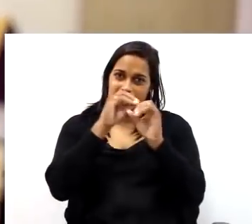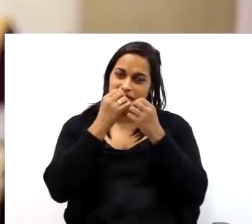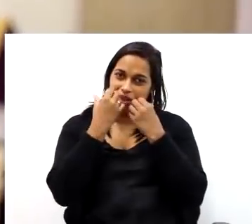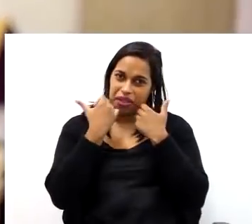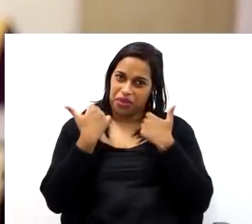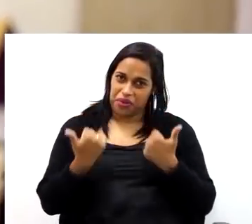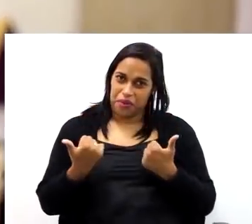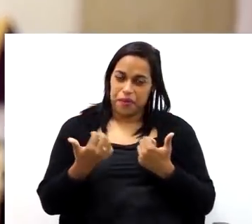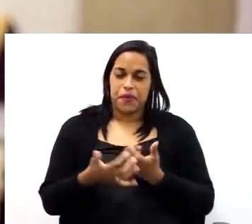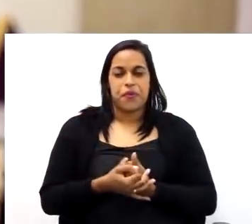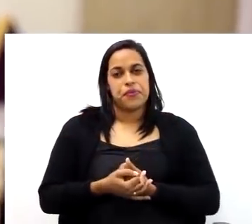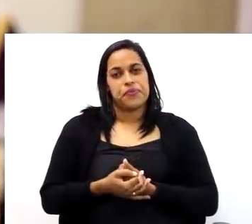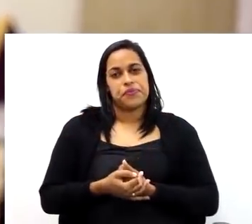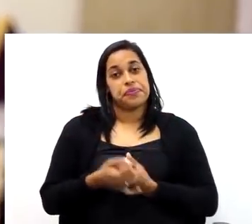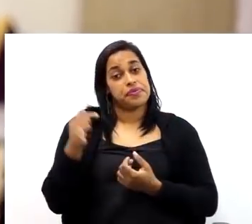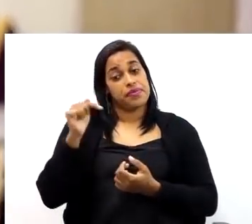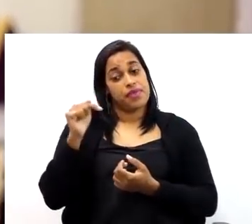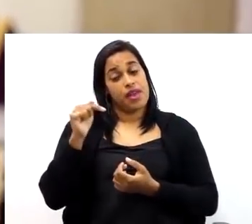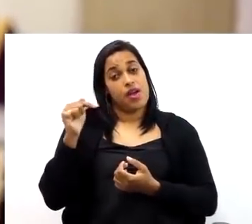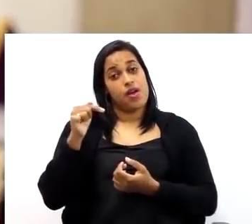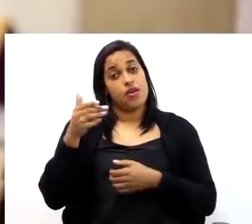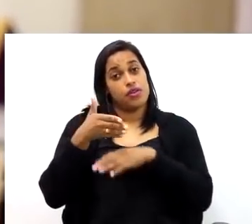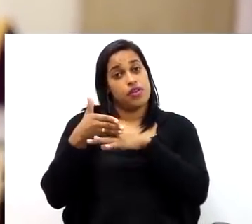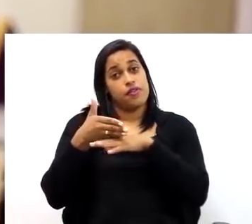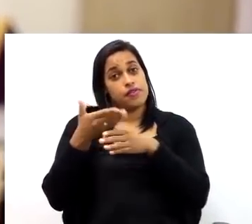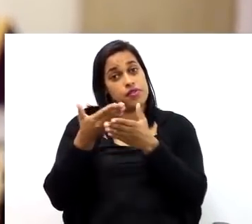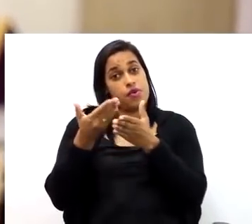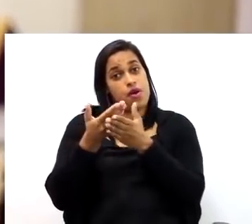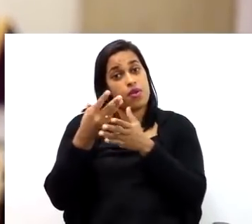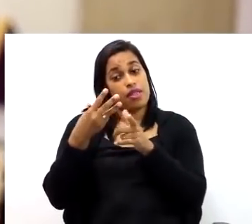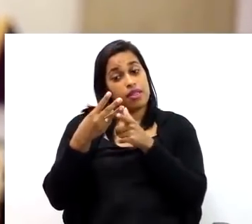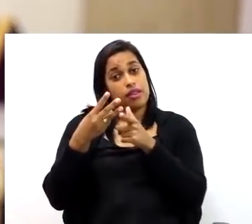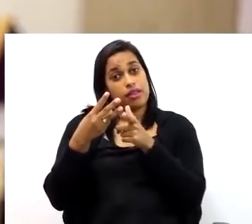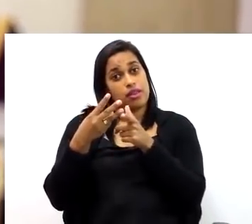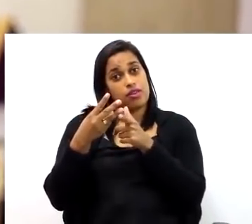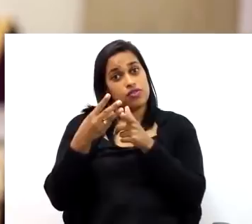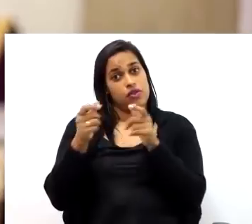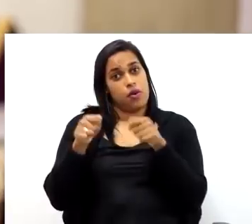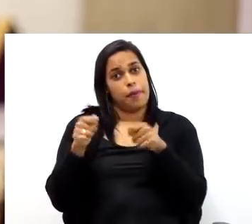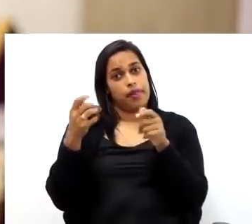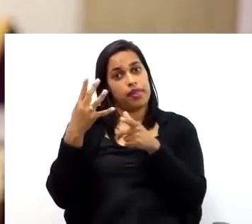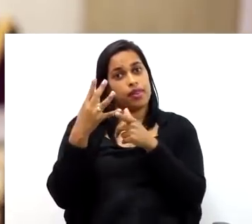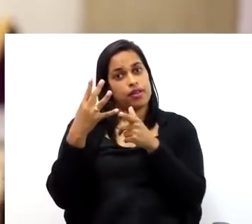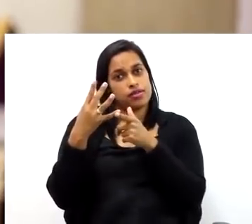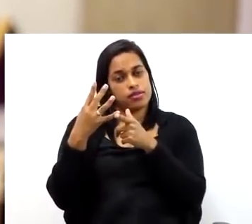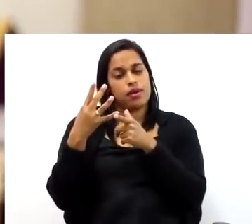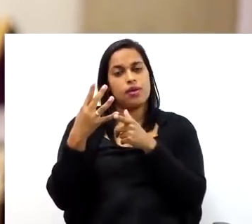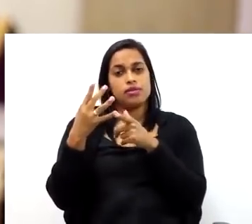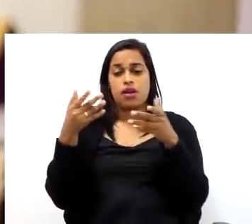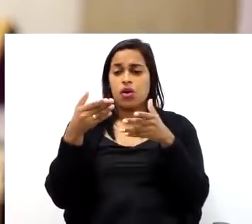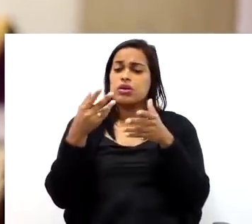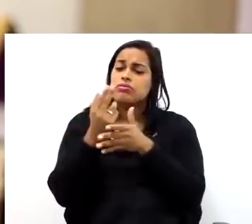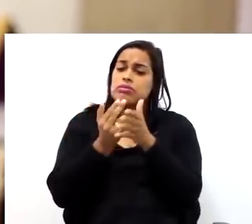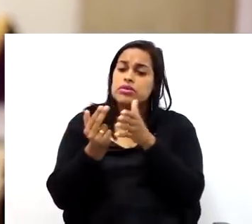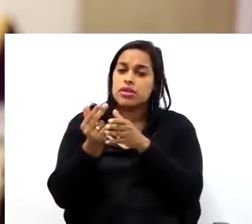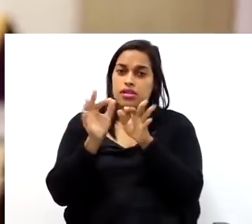Olá, pessoal! Estamos na nossa videoaula 3 e hoje a gente vai desenhar uma peça simples